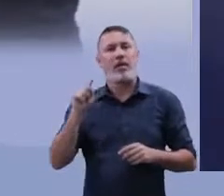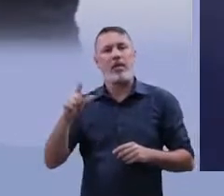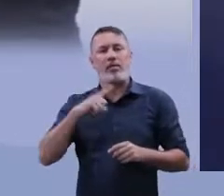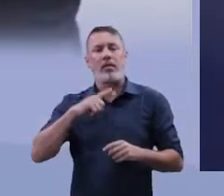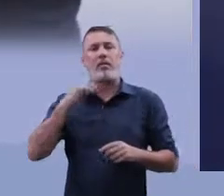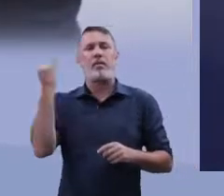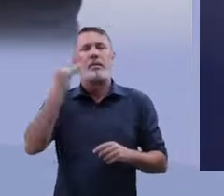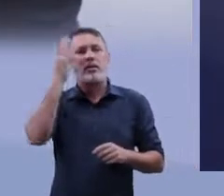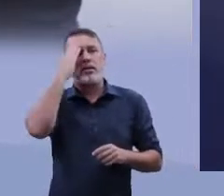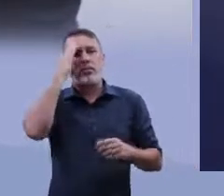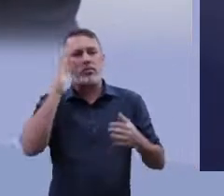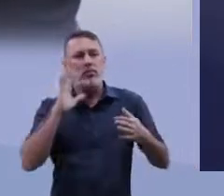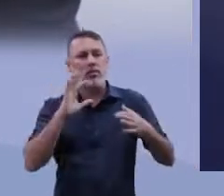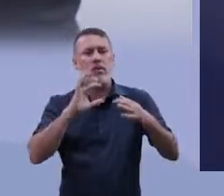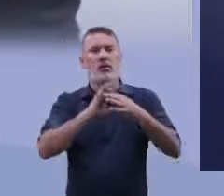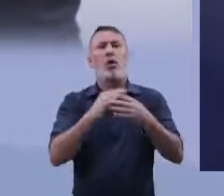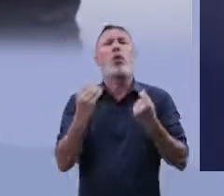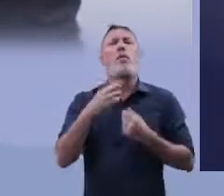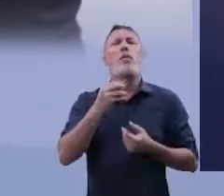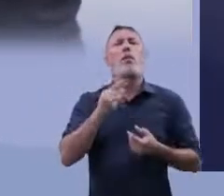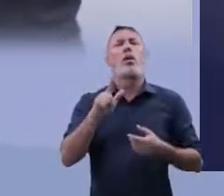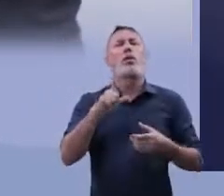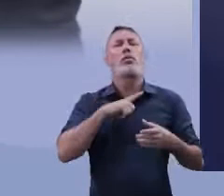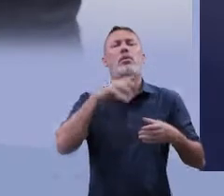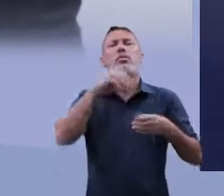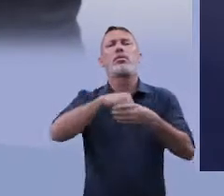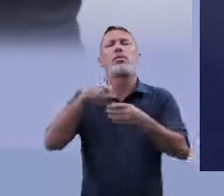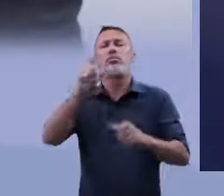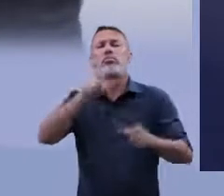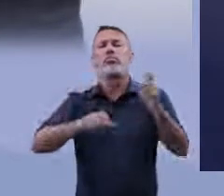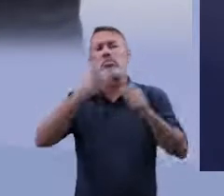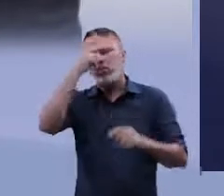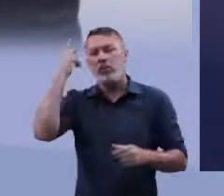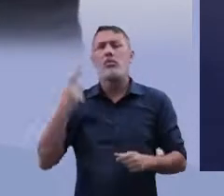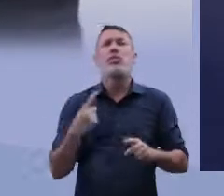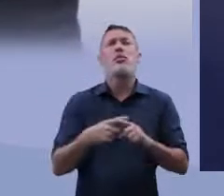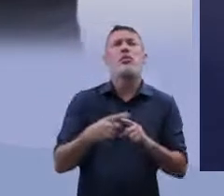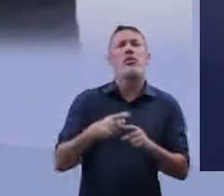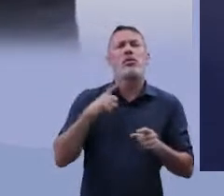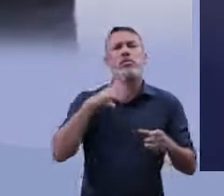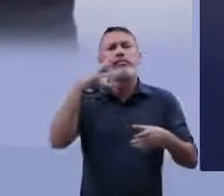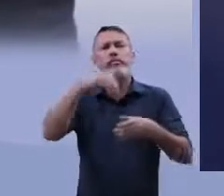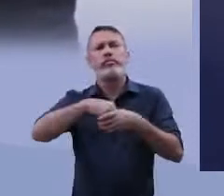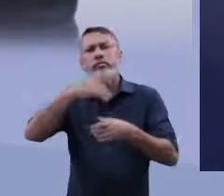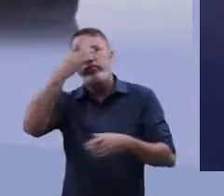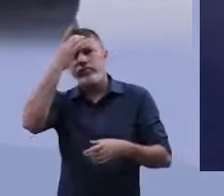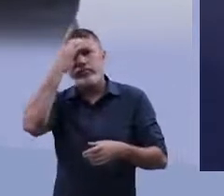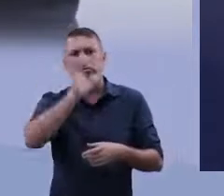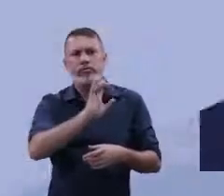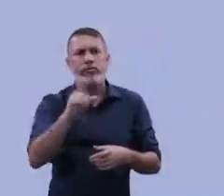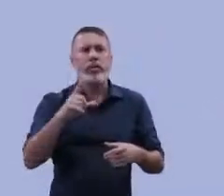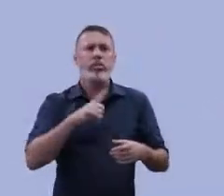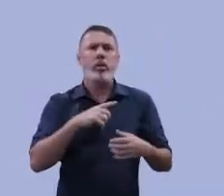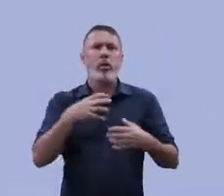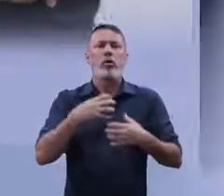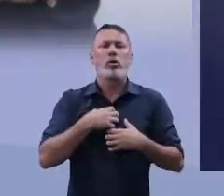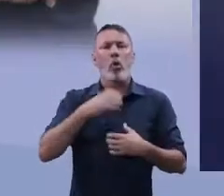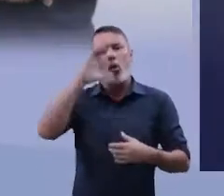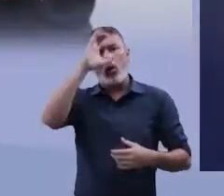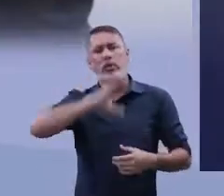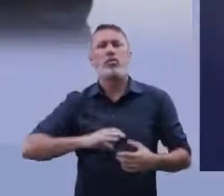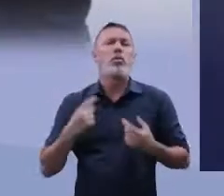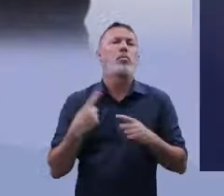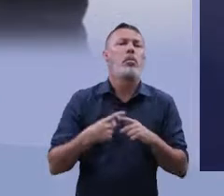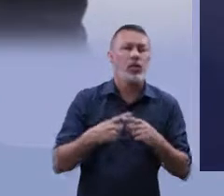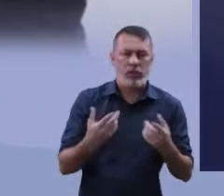que a moral estava estruturada dentro das pessoas, dentro do indivíduo. Por que que os indivíduos tinham um comportamento moral? Portanto,